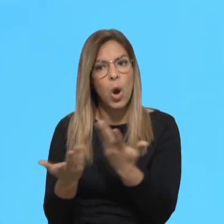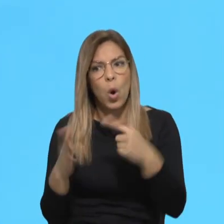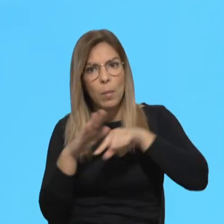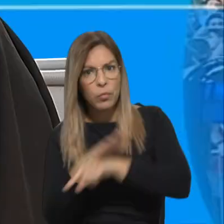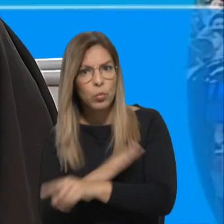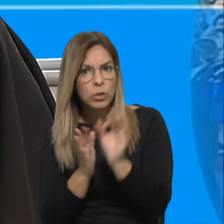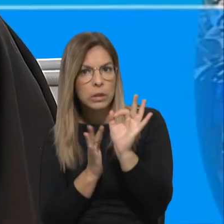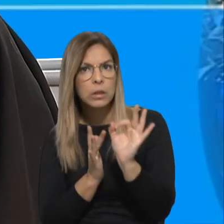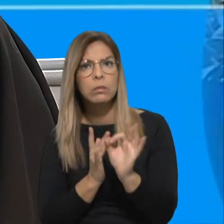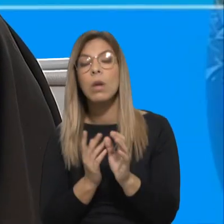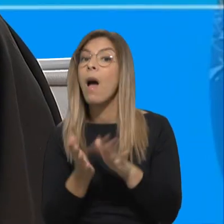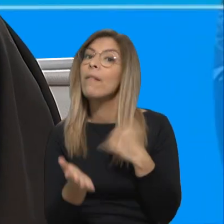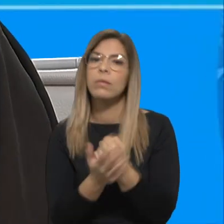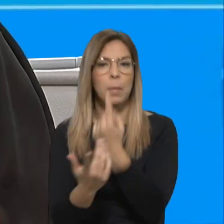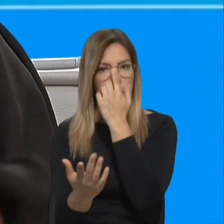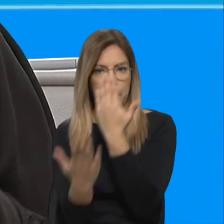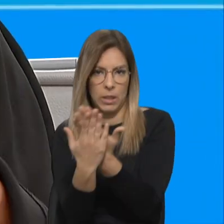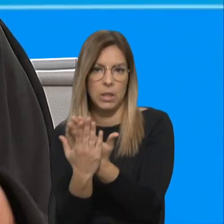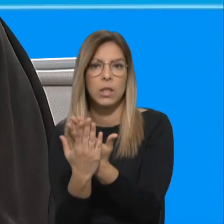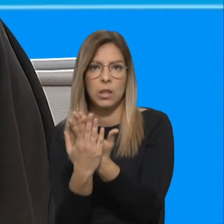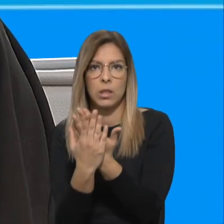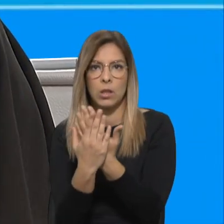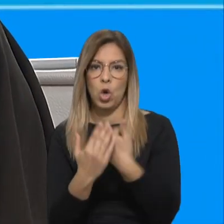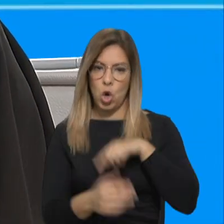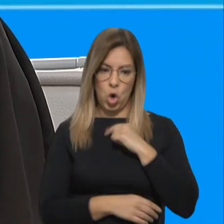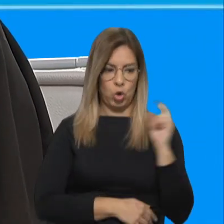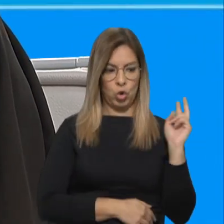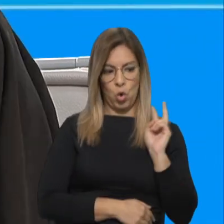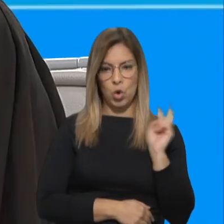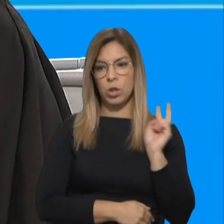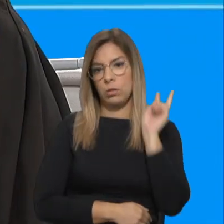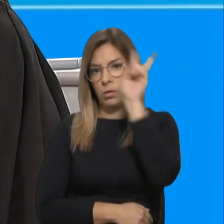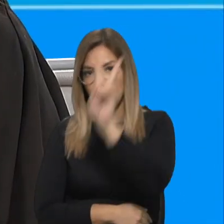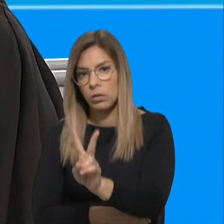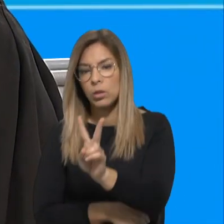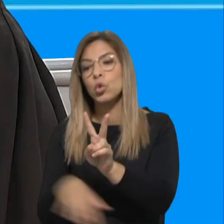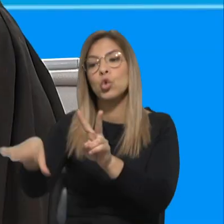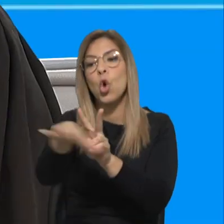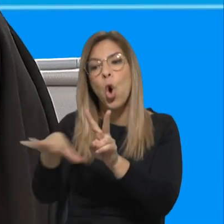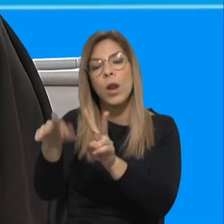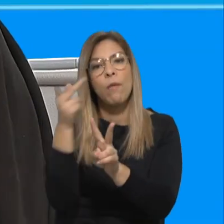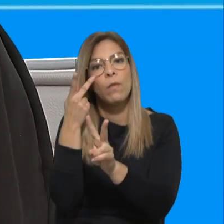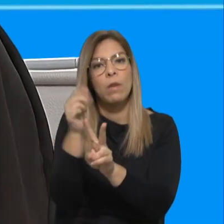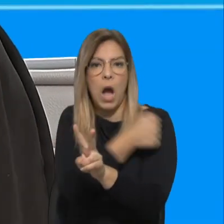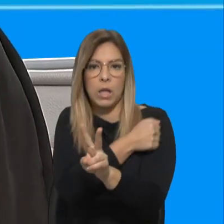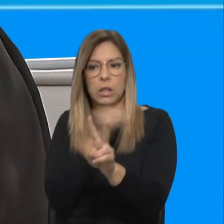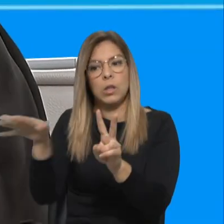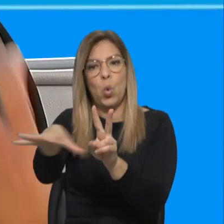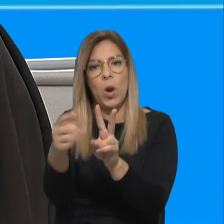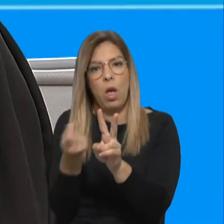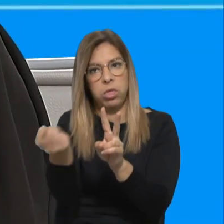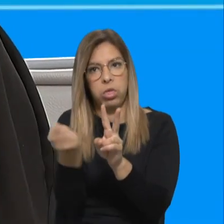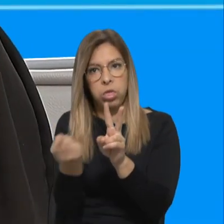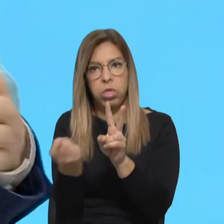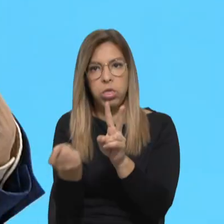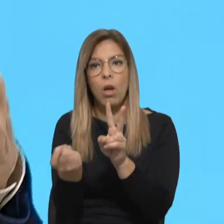pormenorizar? É sempre presencial, é sempre. E somos nós que nos deslocamos até perto da zona de residência da vítima. Uma vítima... Mas